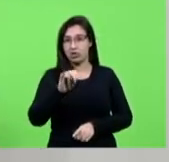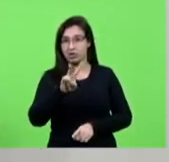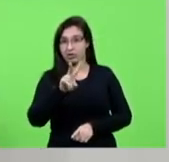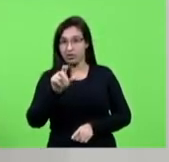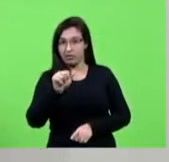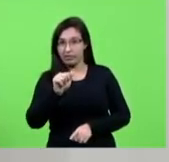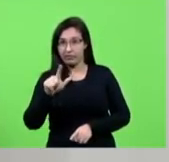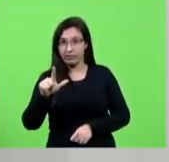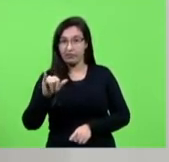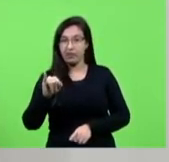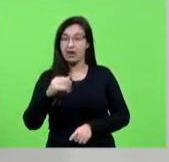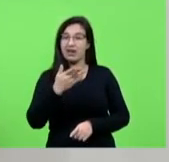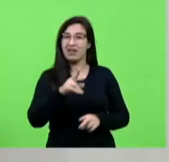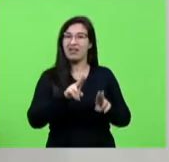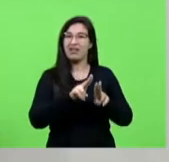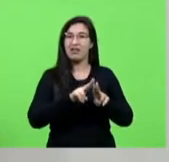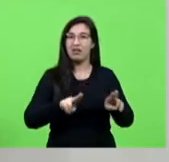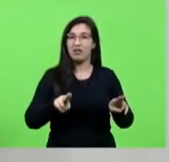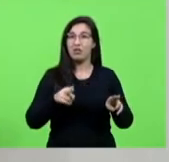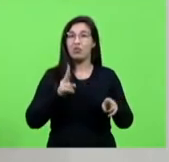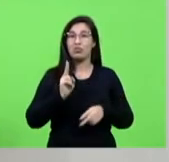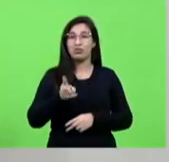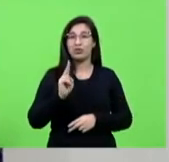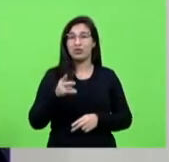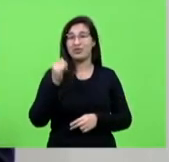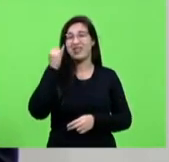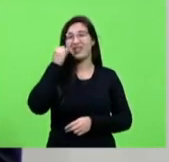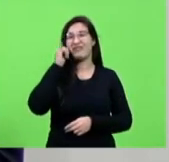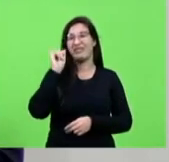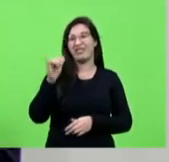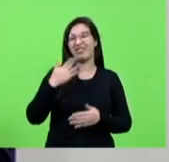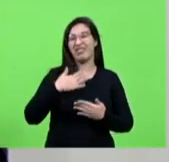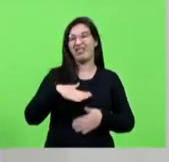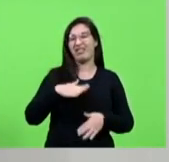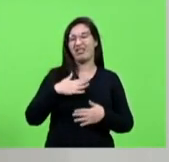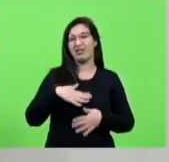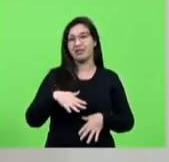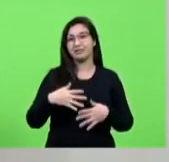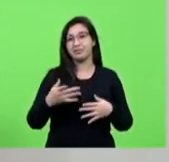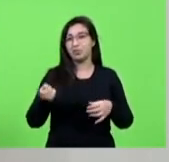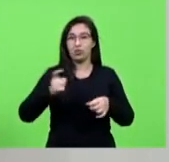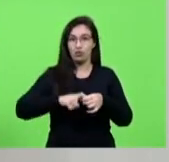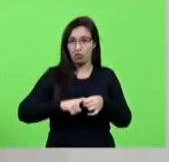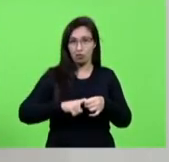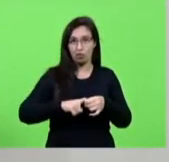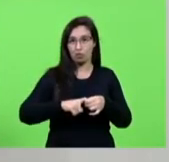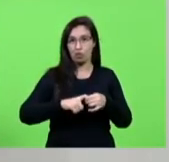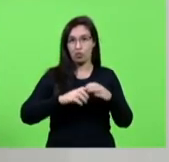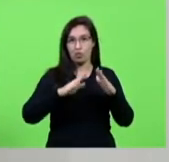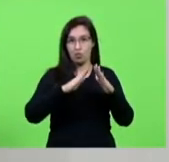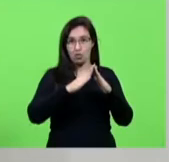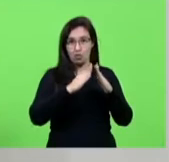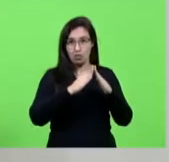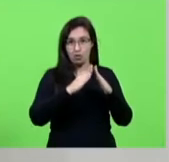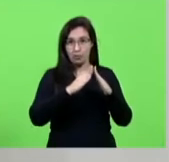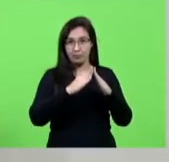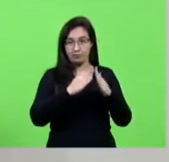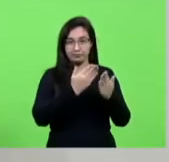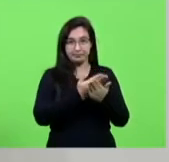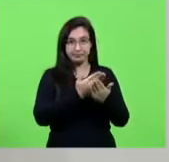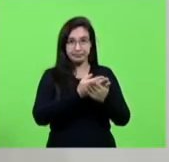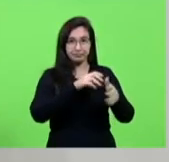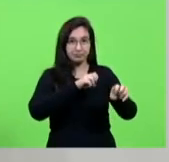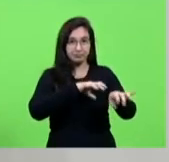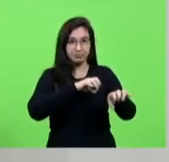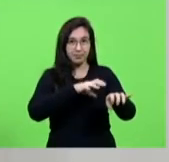continua querendo evitar a fadiga. Não voltou com as aulas presenciais, eu não sei. Eu não sei como é que